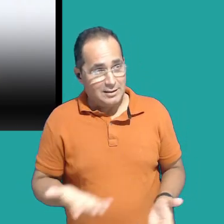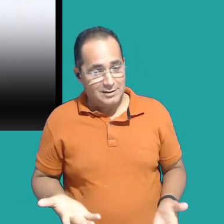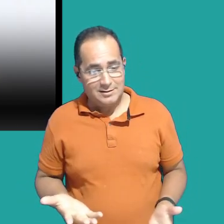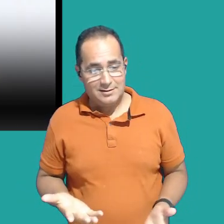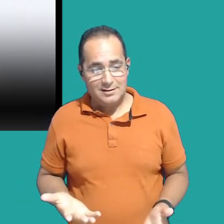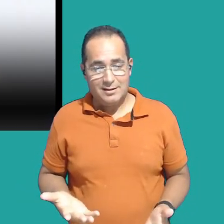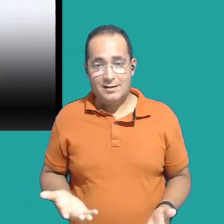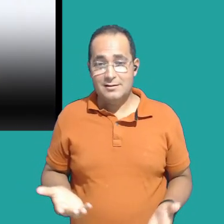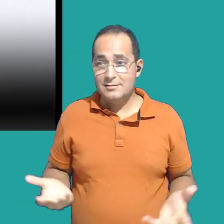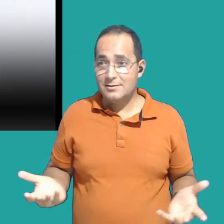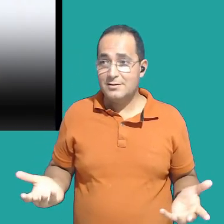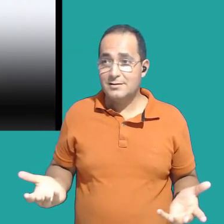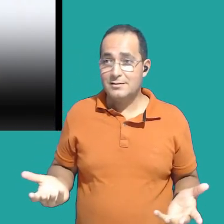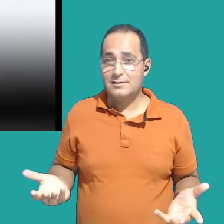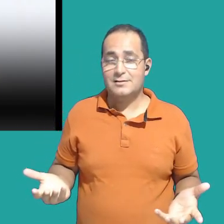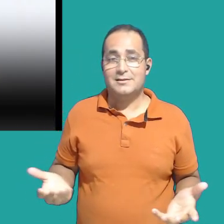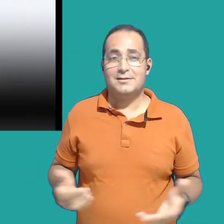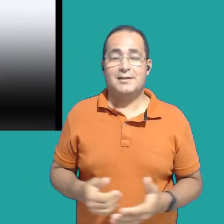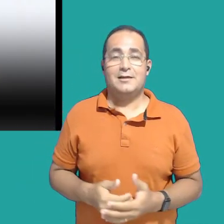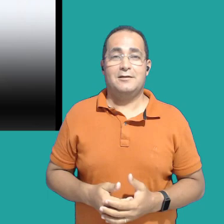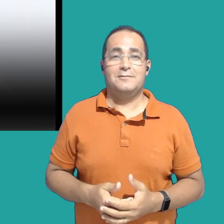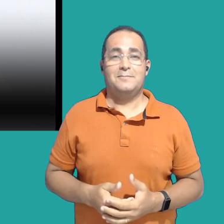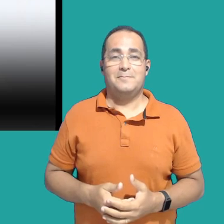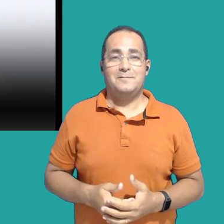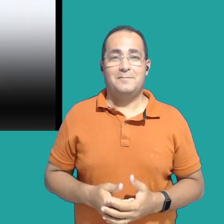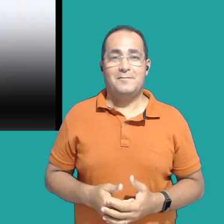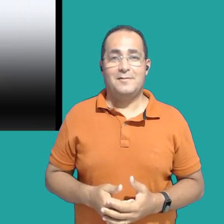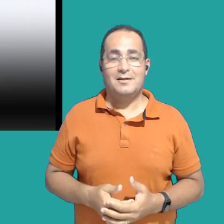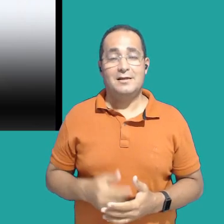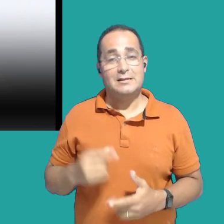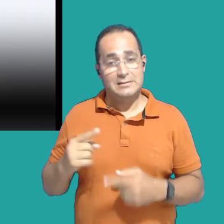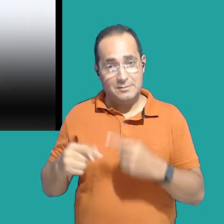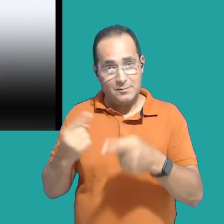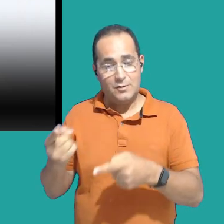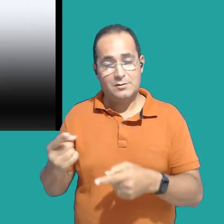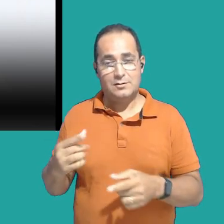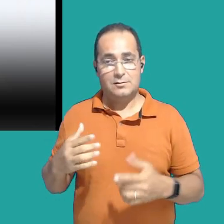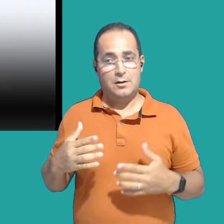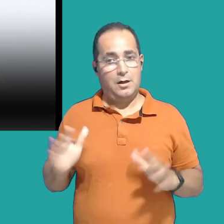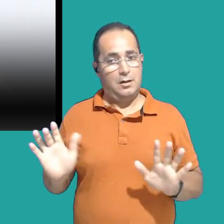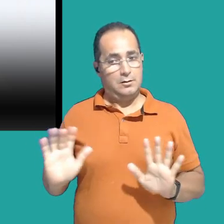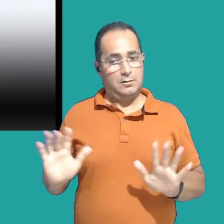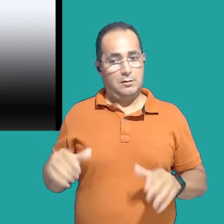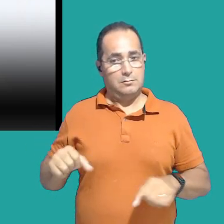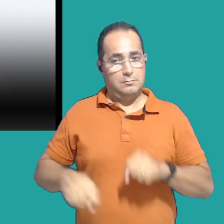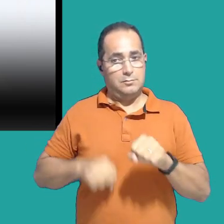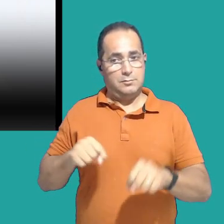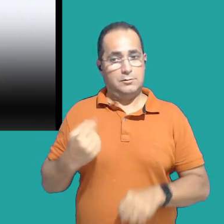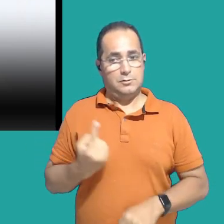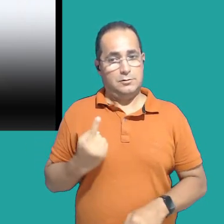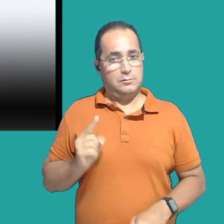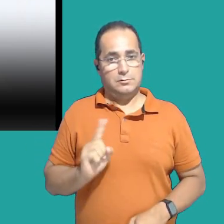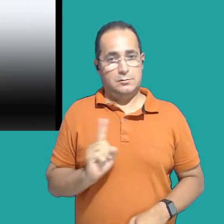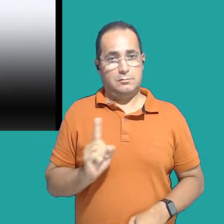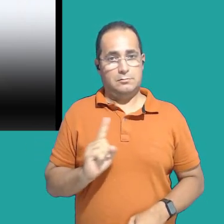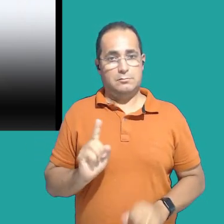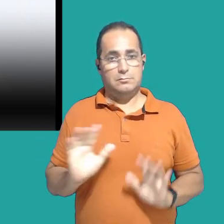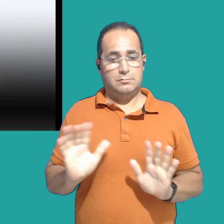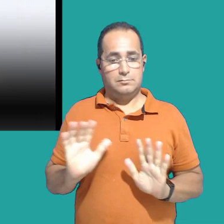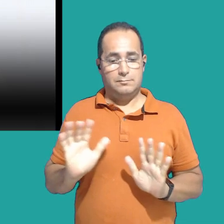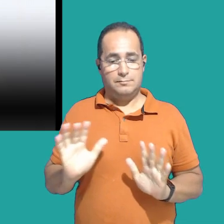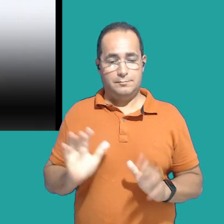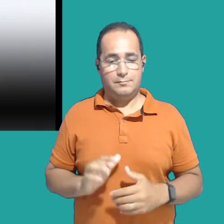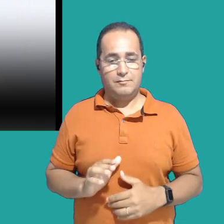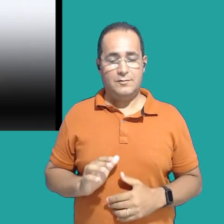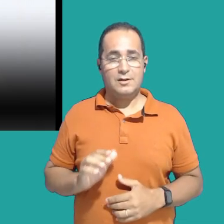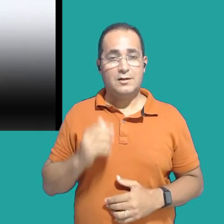Das- é, aí, pronto, depois daí eu vi, digo, não dá para ir só. E